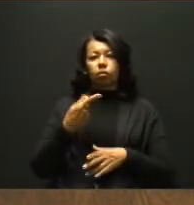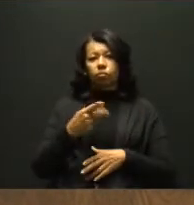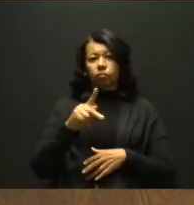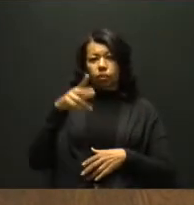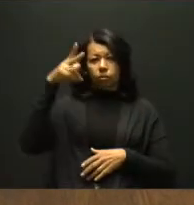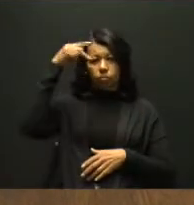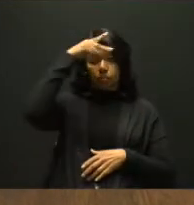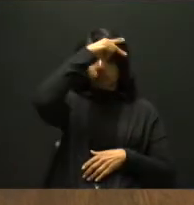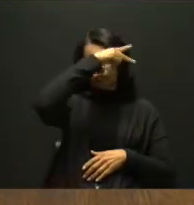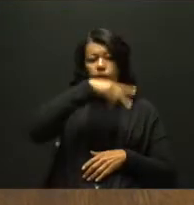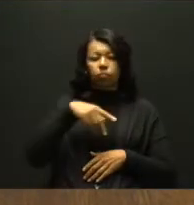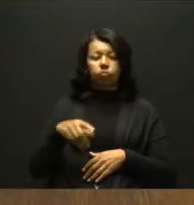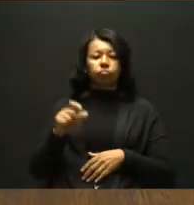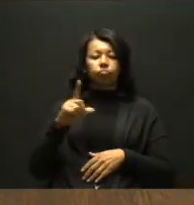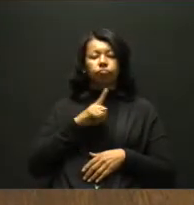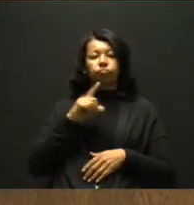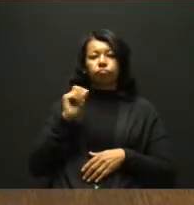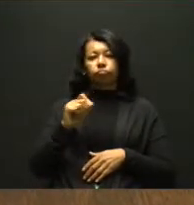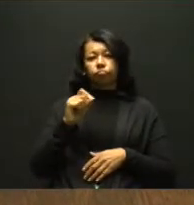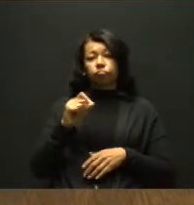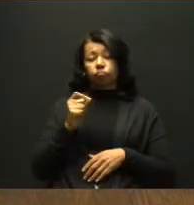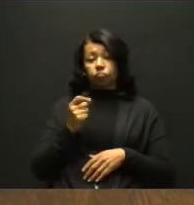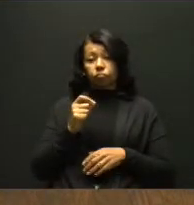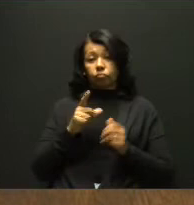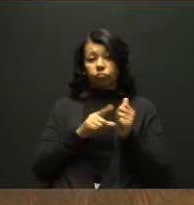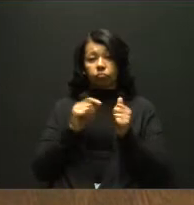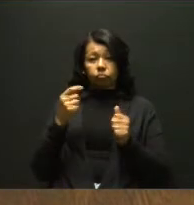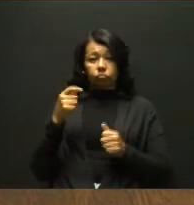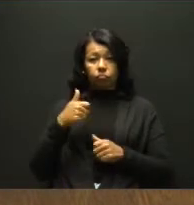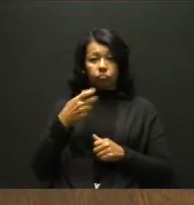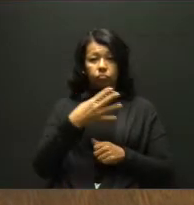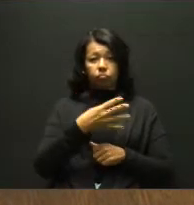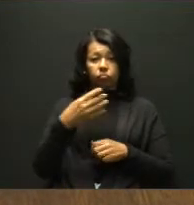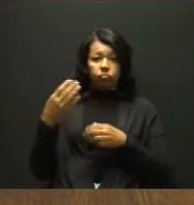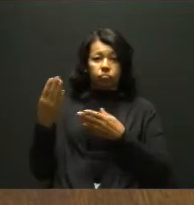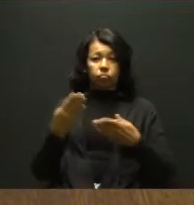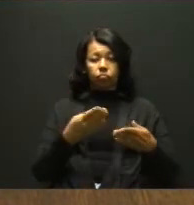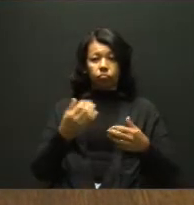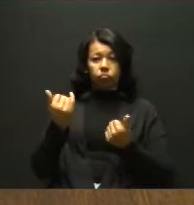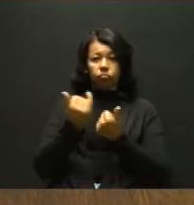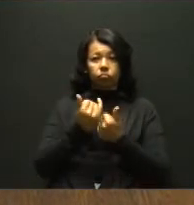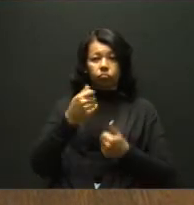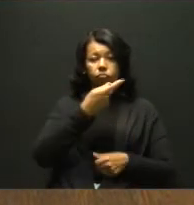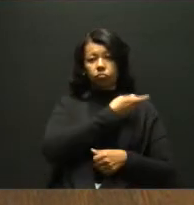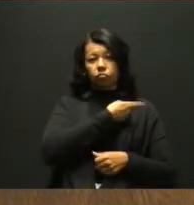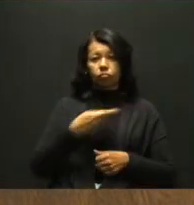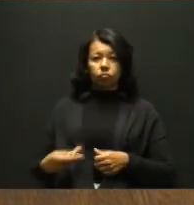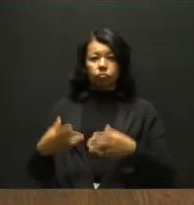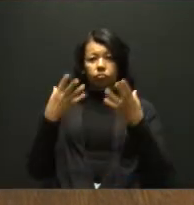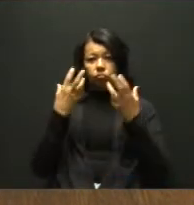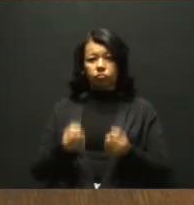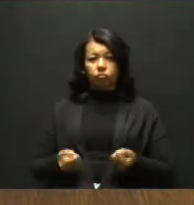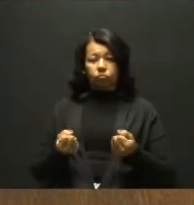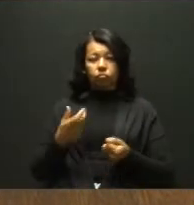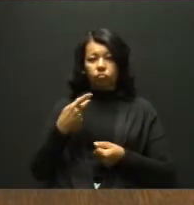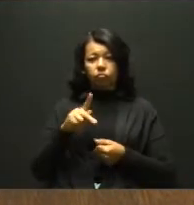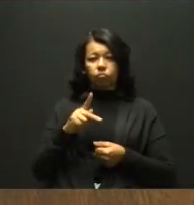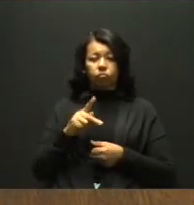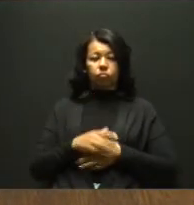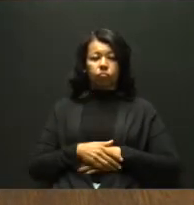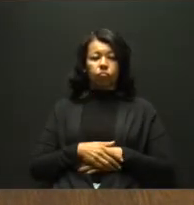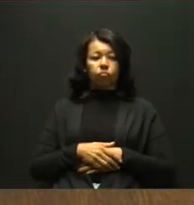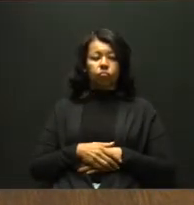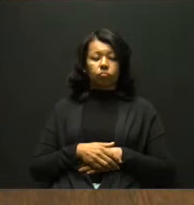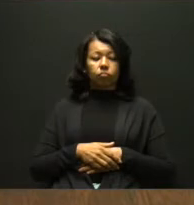executivo nos termos do parágrafo único do artigo 14 do regimento interno com vida o vice presidente para assumir seus trabalhos da mesa uma vez eu me manifestei em primeira